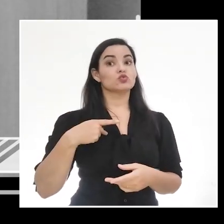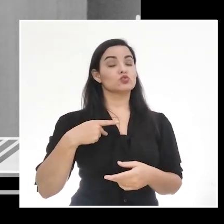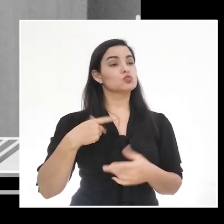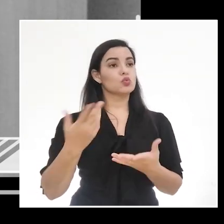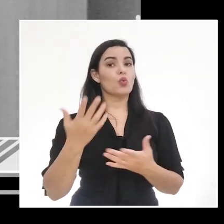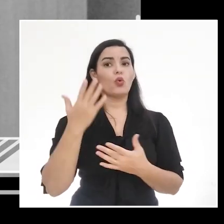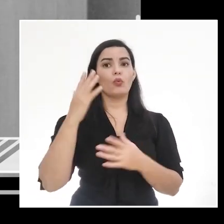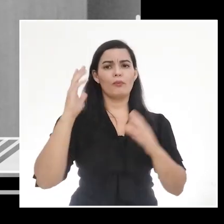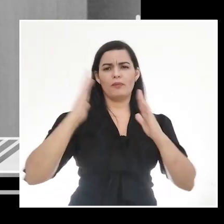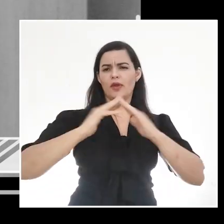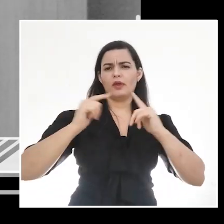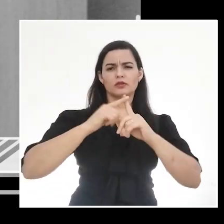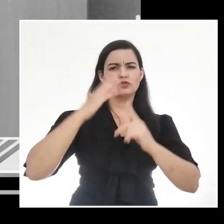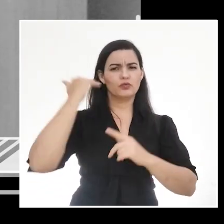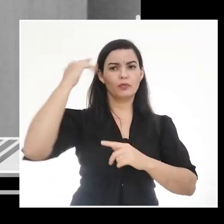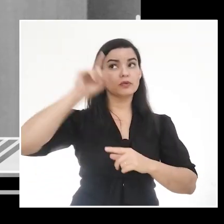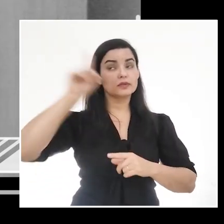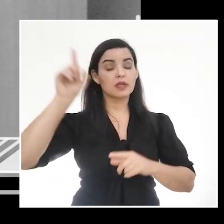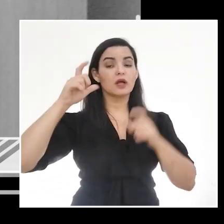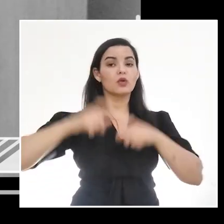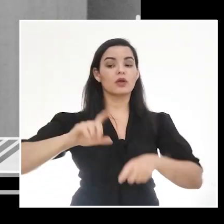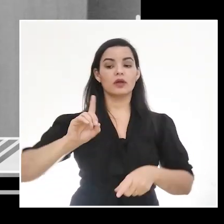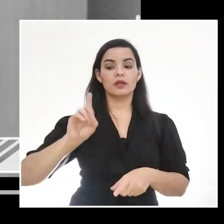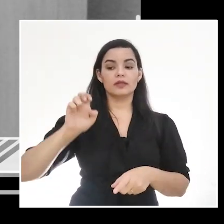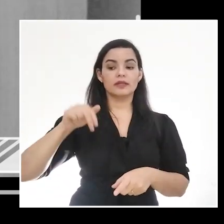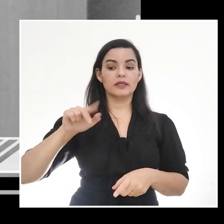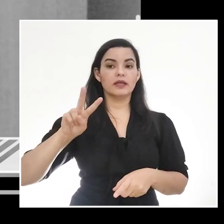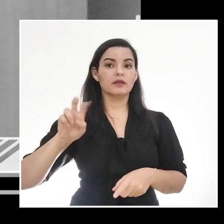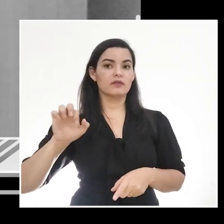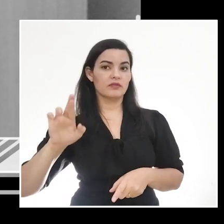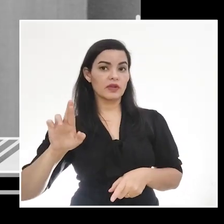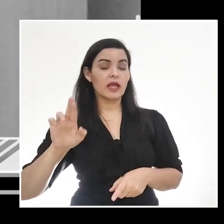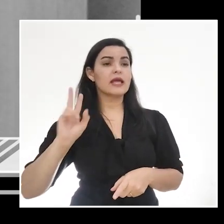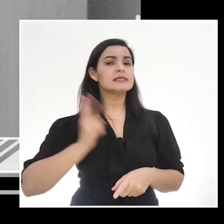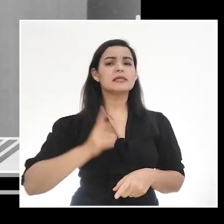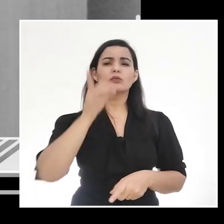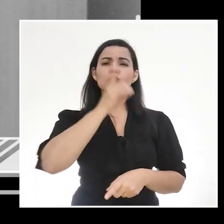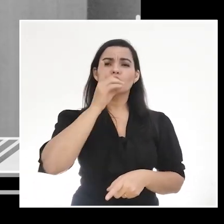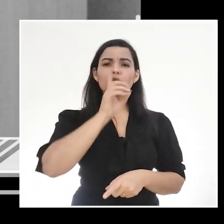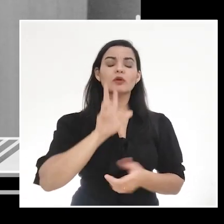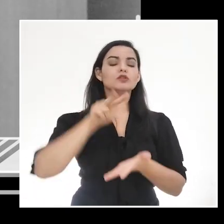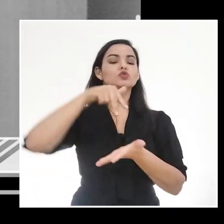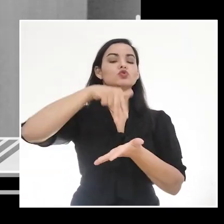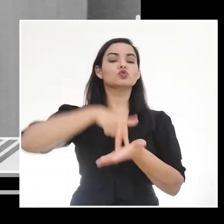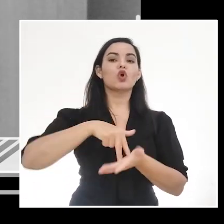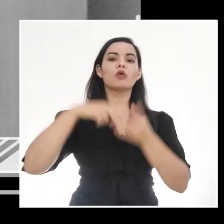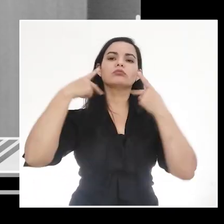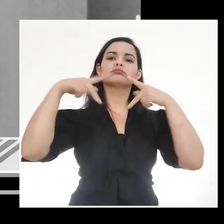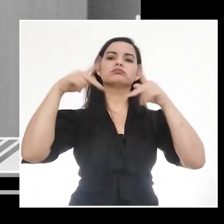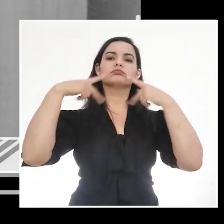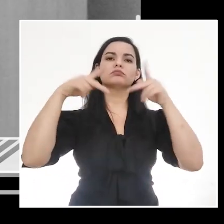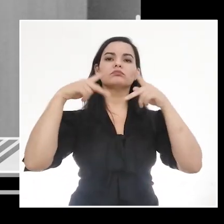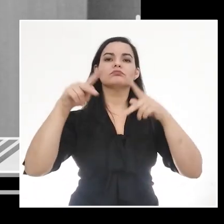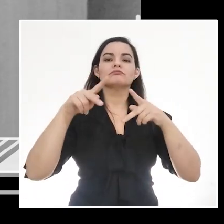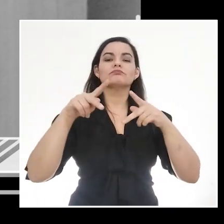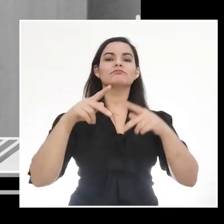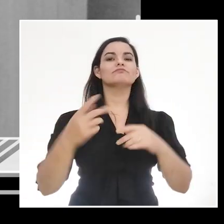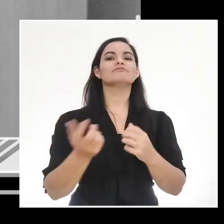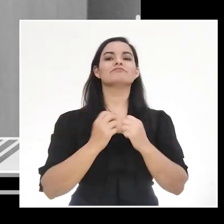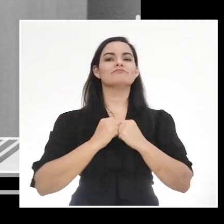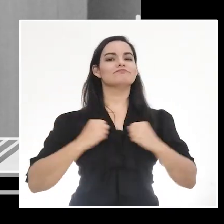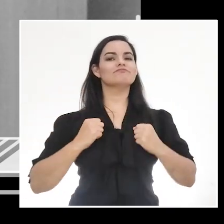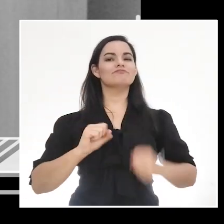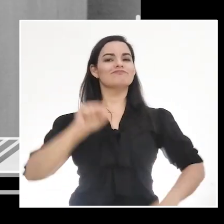lá numa igreja, numa grande igreja, melhor dizendo, lá em Denver. E ele disse o seguinte: todo domingo, quando ele sobe no